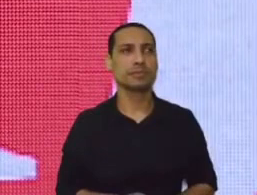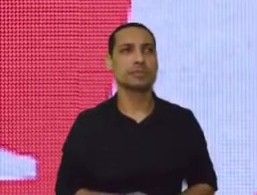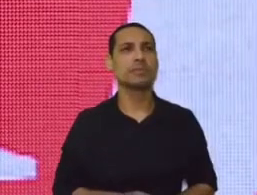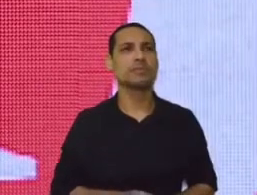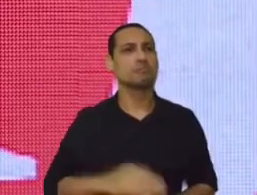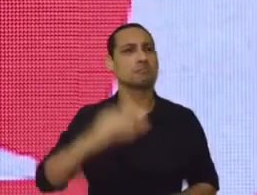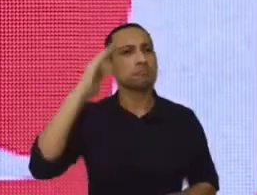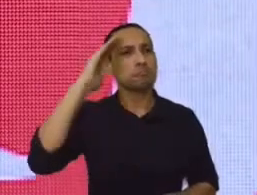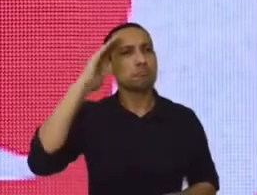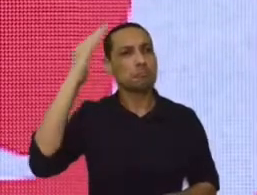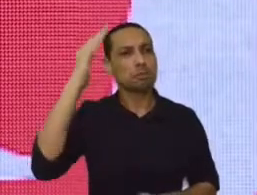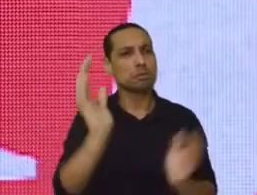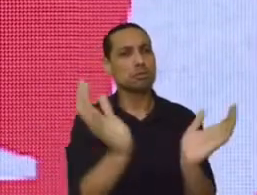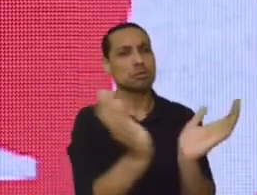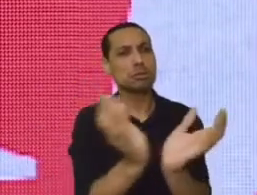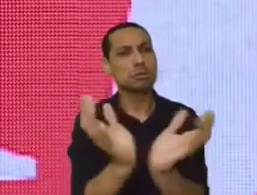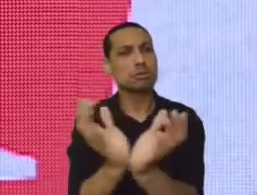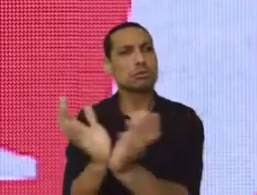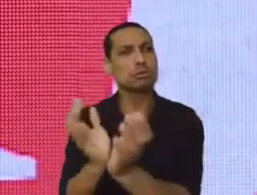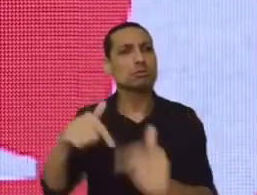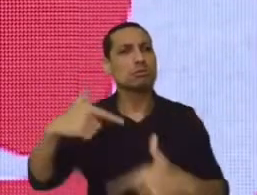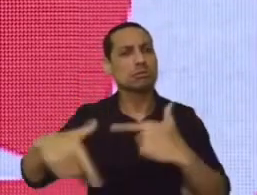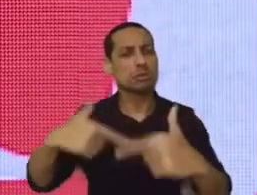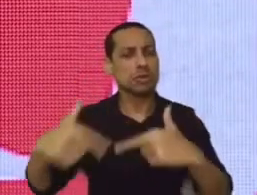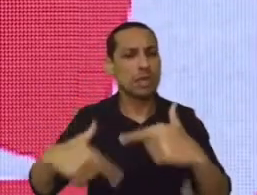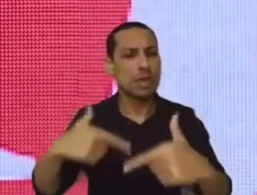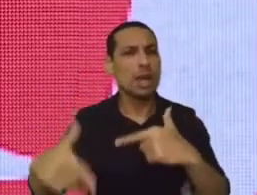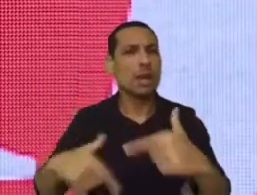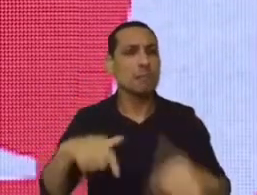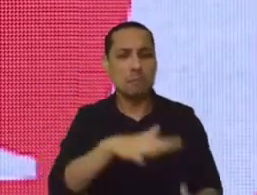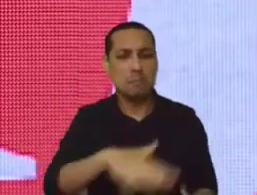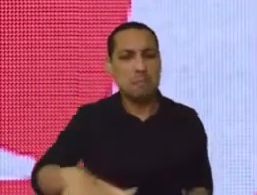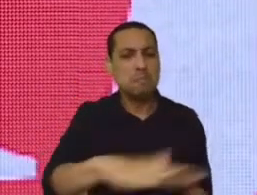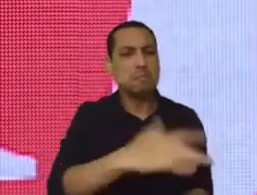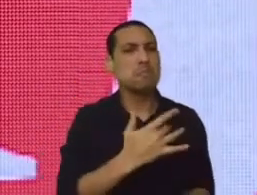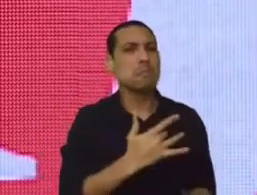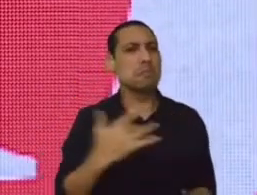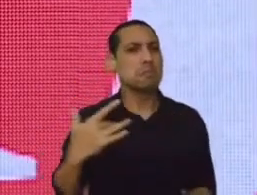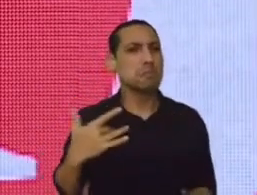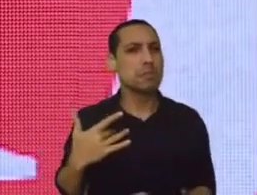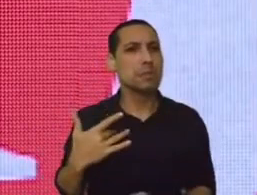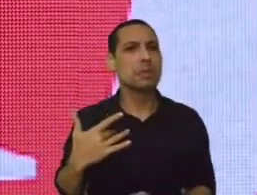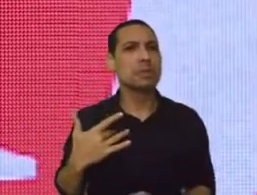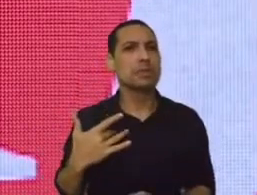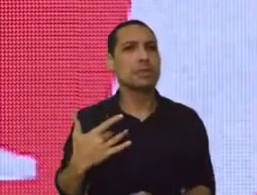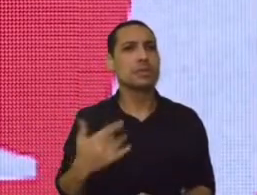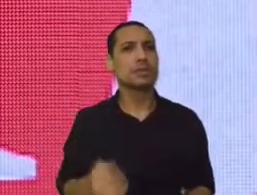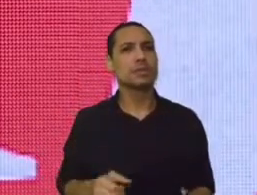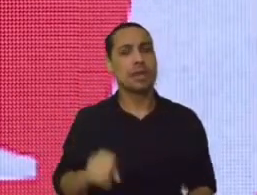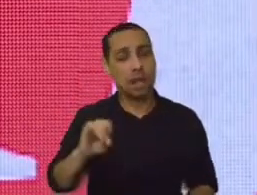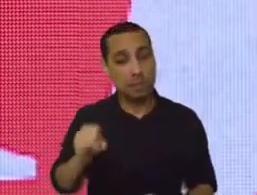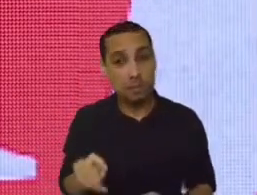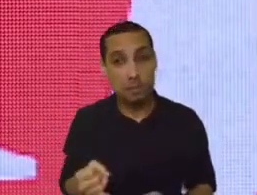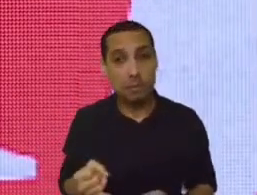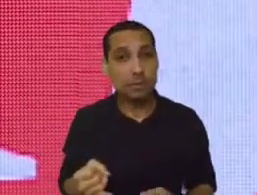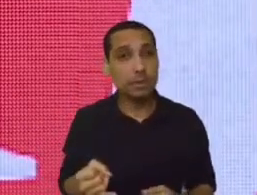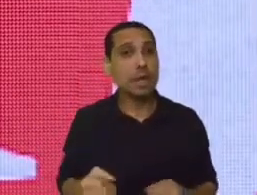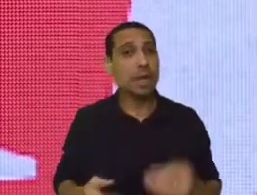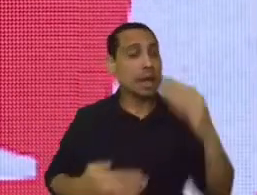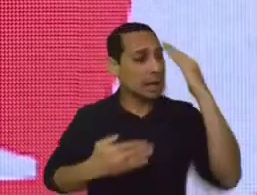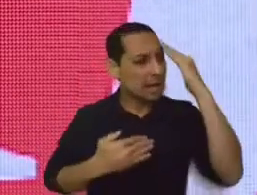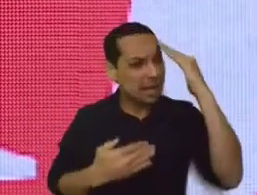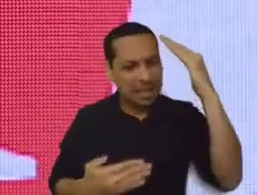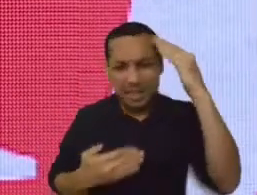saúde, que, aliás, né, eu quero aqui aproveitar esse momento aqui para agradecer muito, né, a batalha, o esforço dos